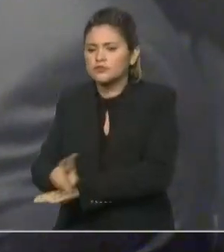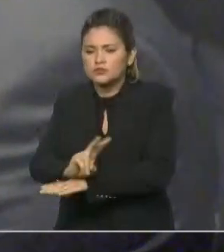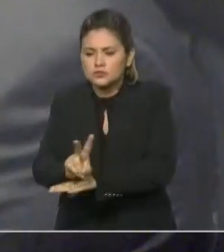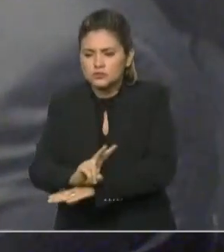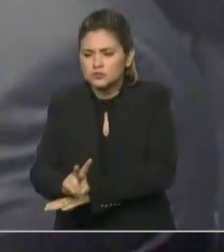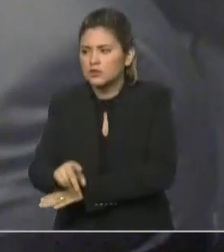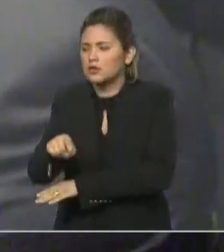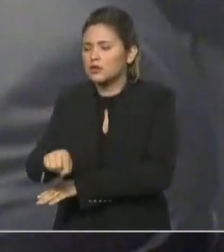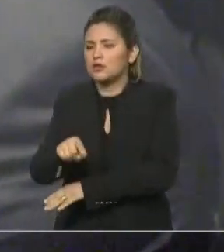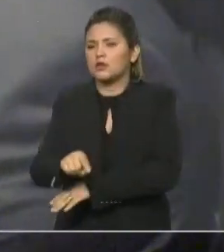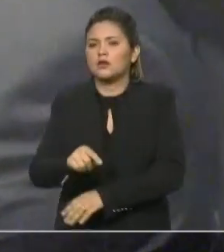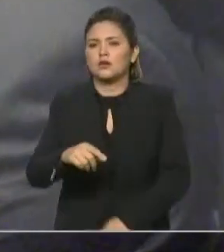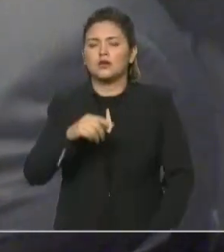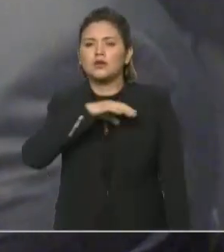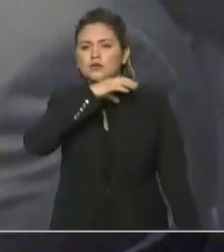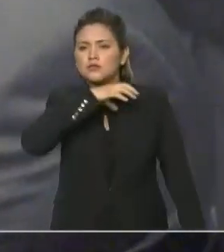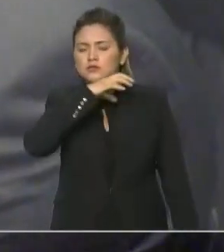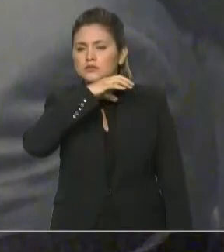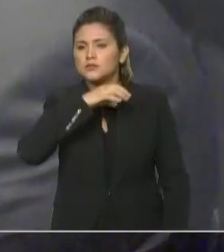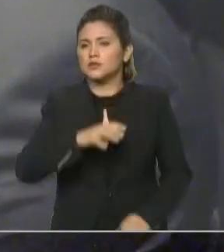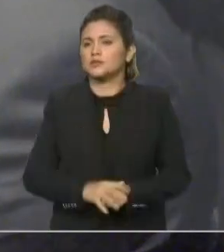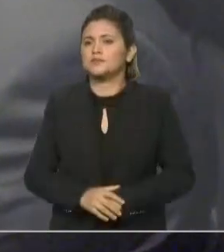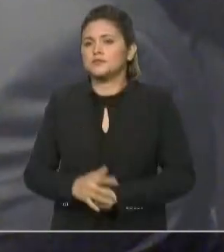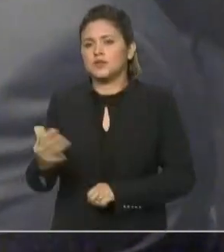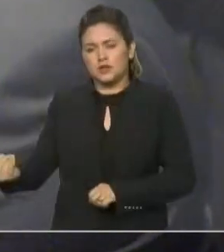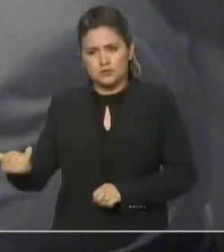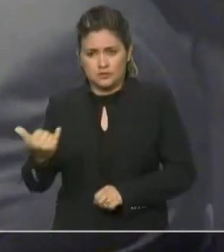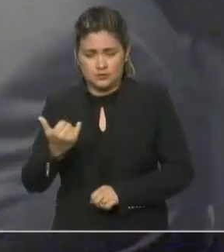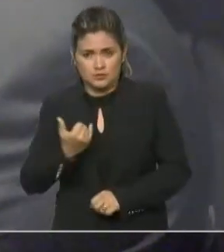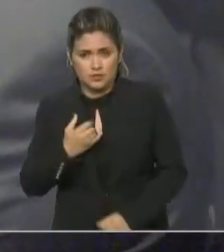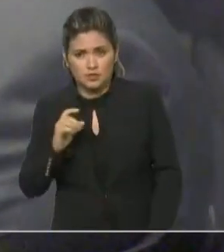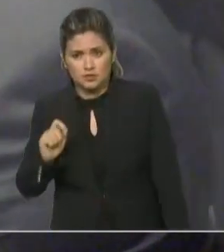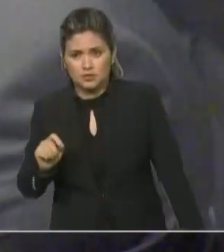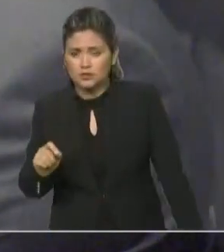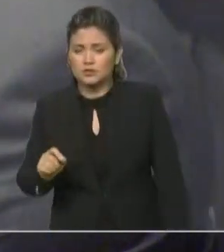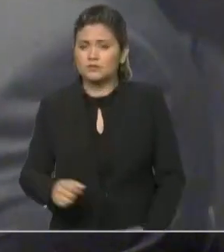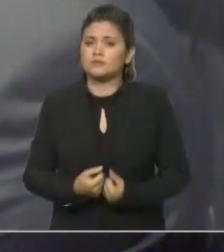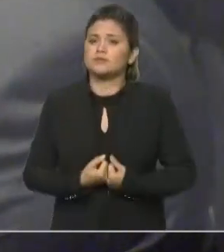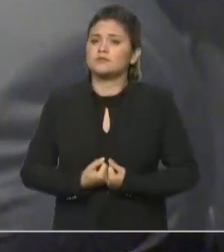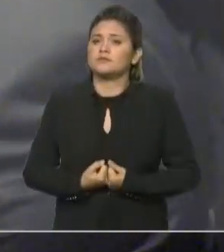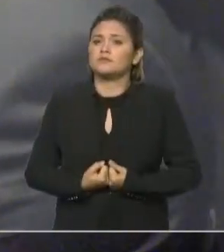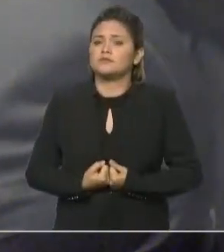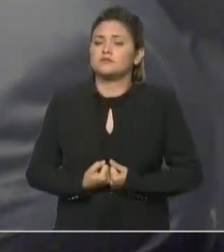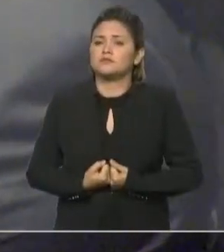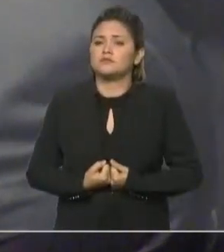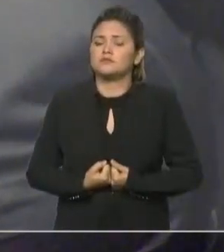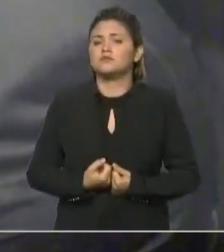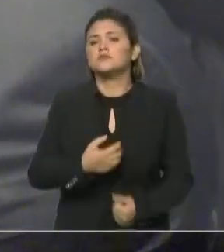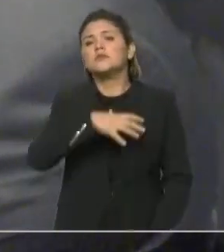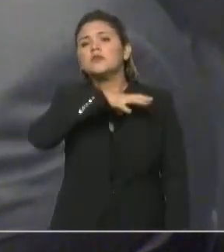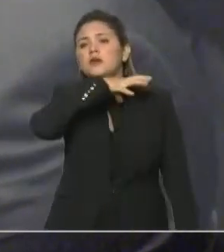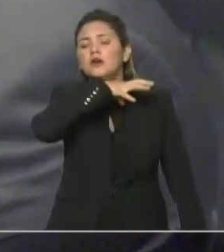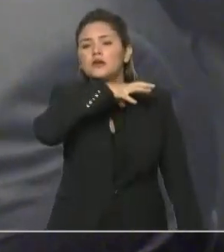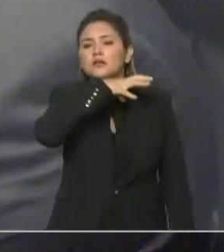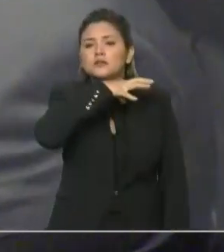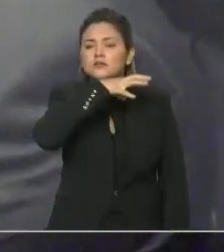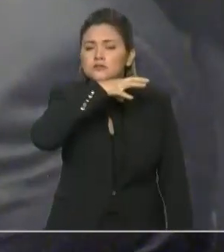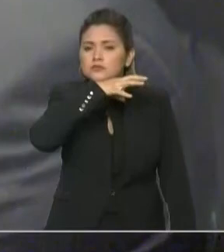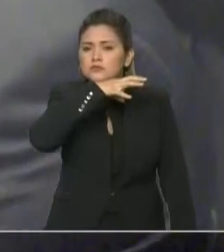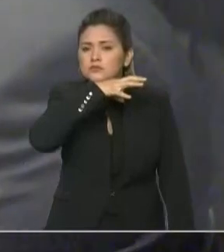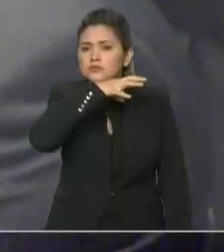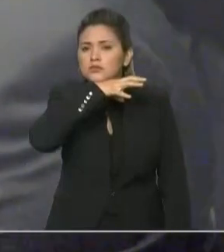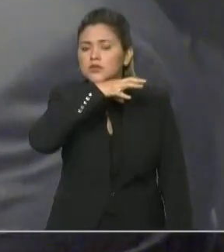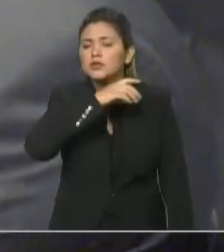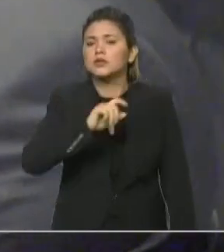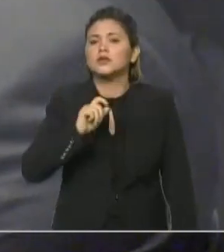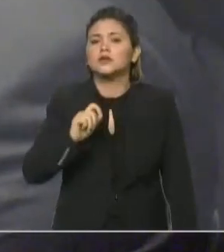do presidente Osmar. De forma diferente, como a Vale trata, a Alumar, que, segundo informações passadas